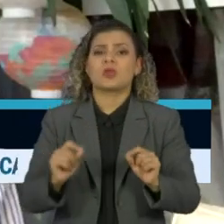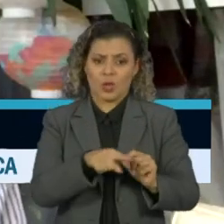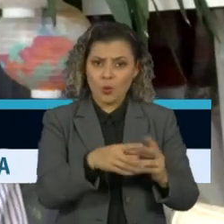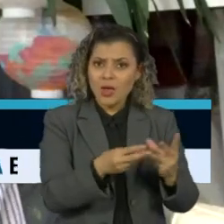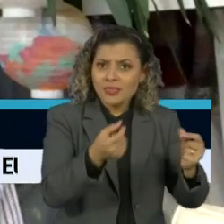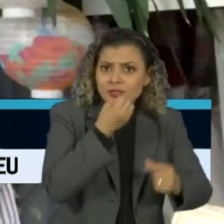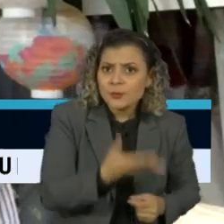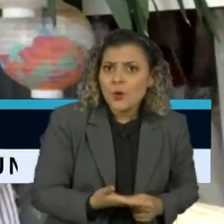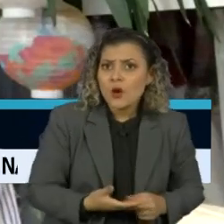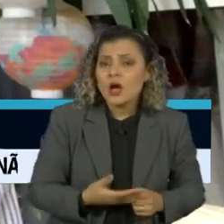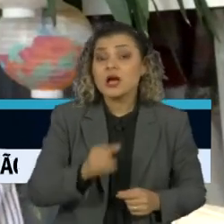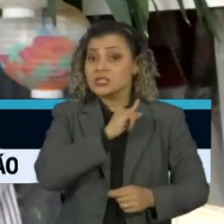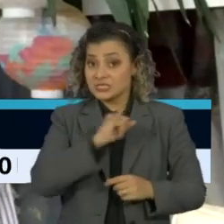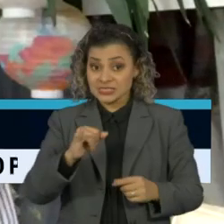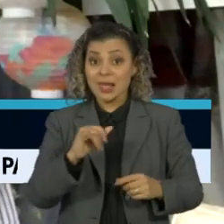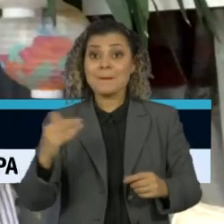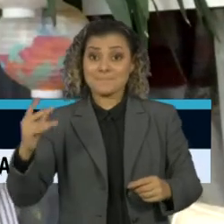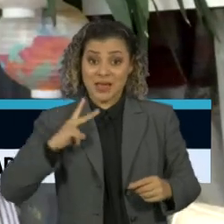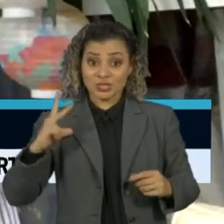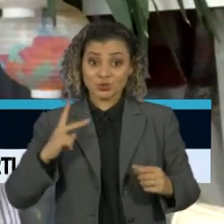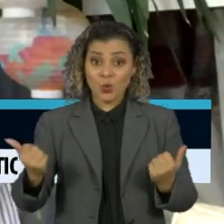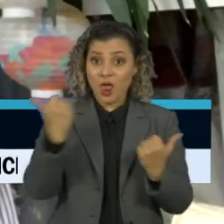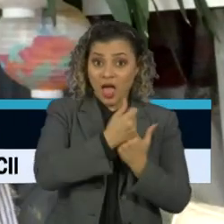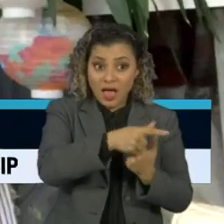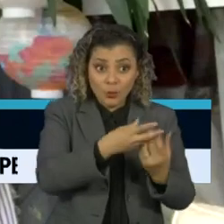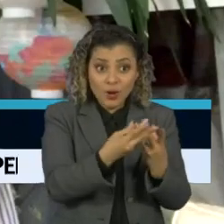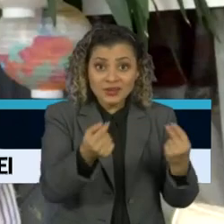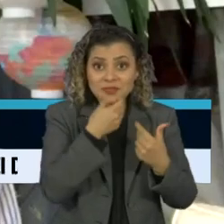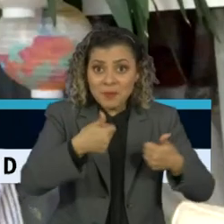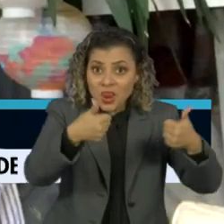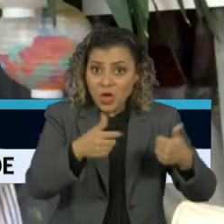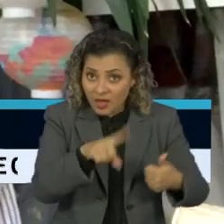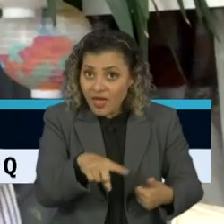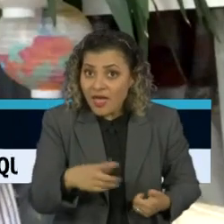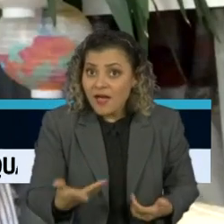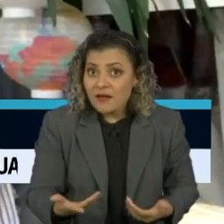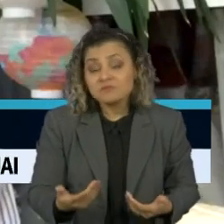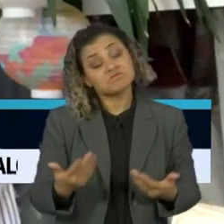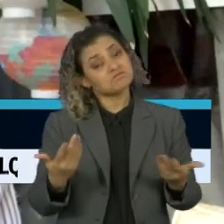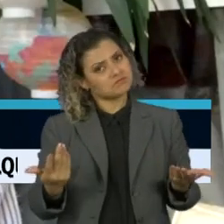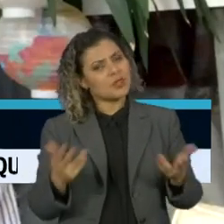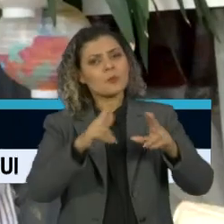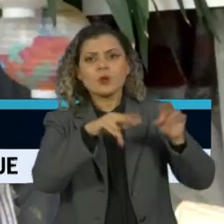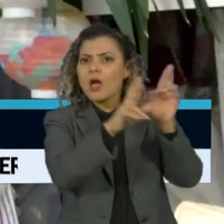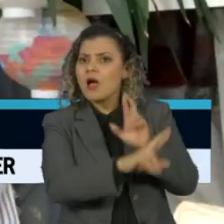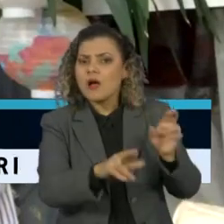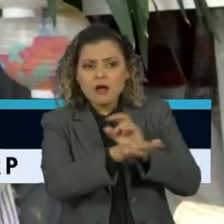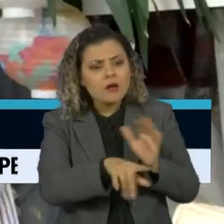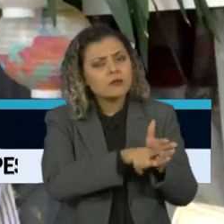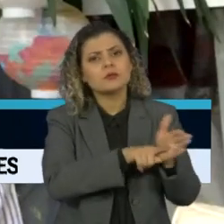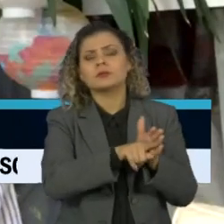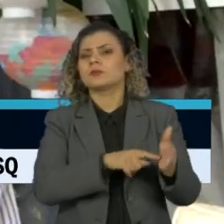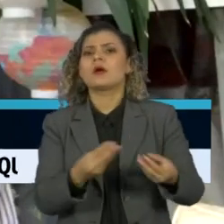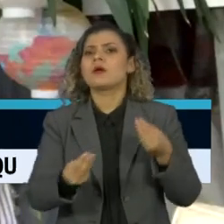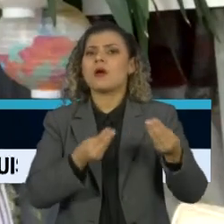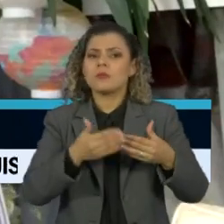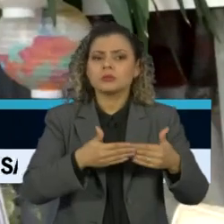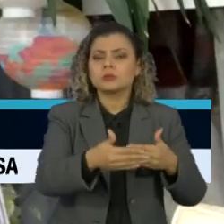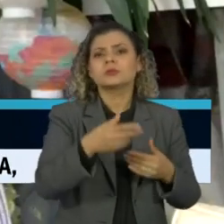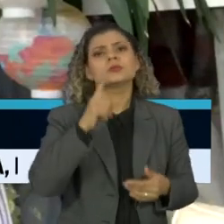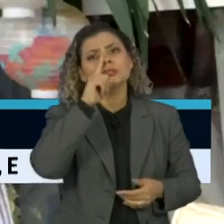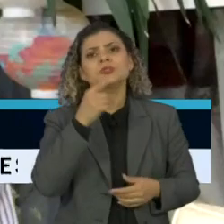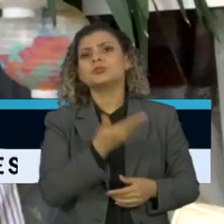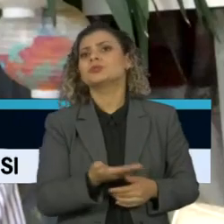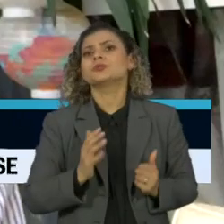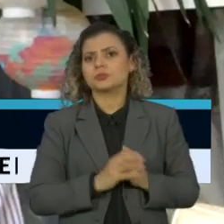melhoraria a vida do cidadão se ela fosse para a gestão privada? Se existem riscos nessa passagem, como é que eu posso atenuar esse risco, por